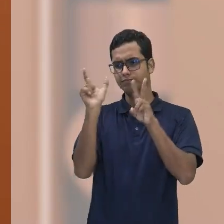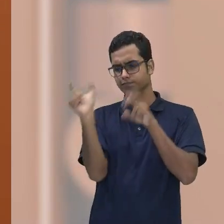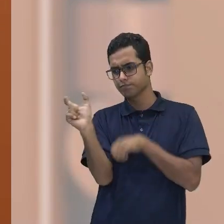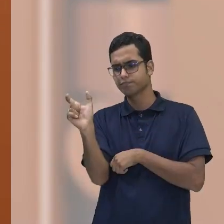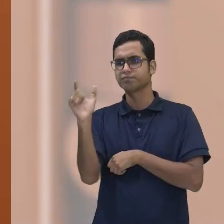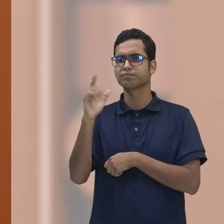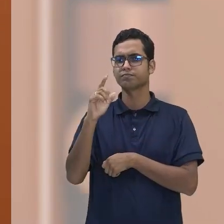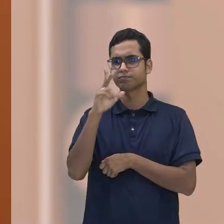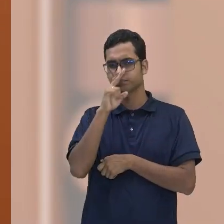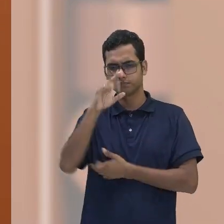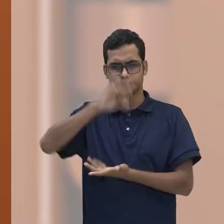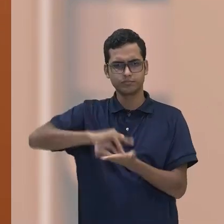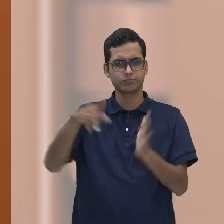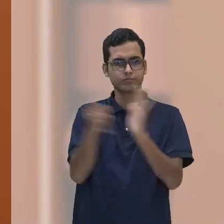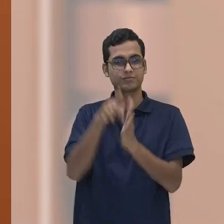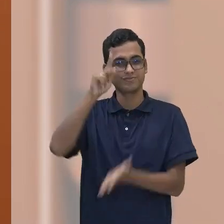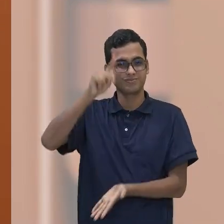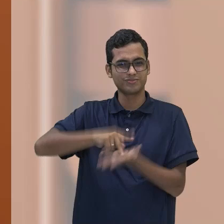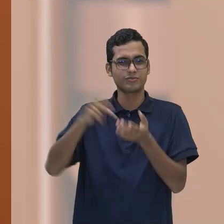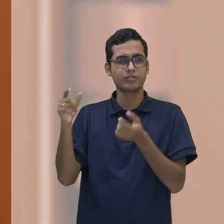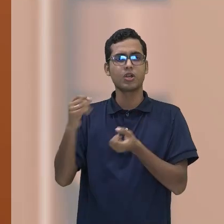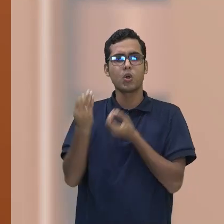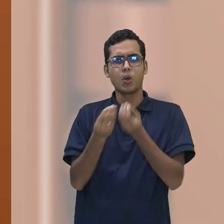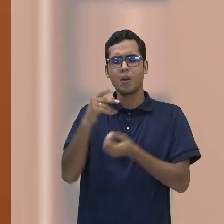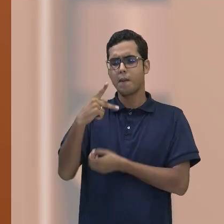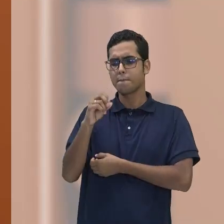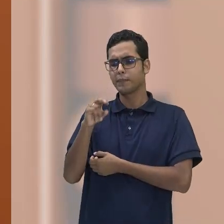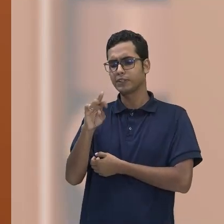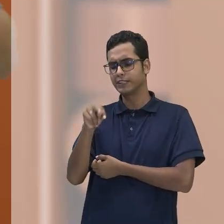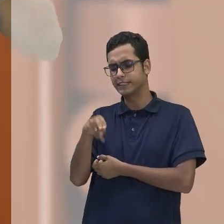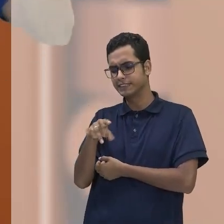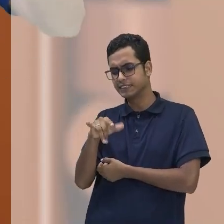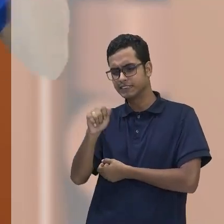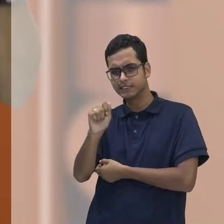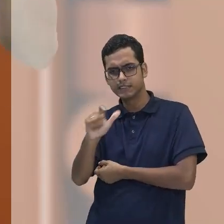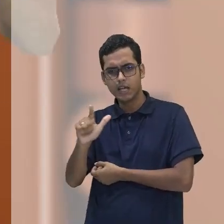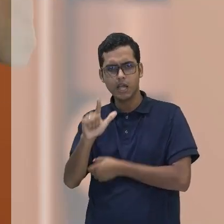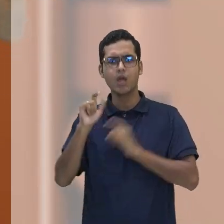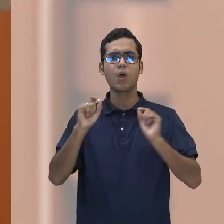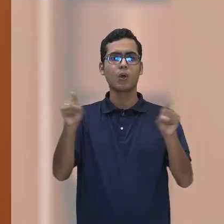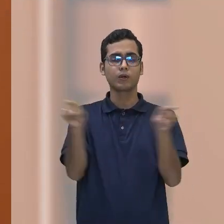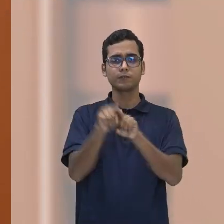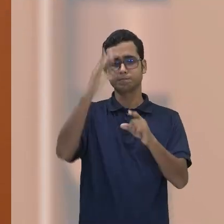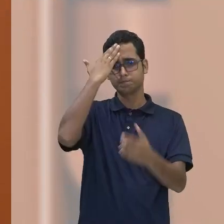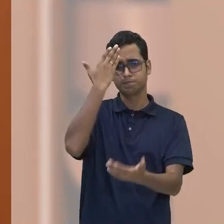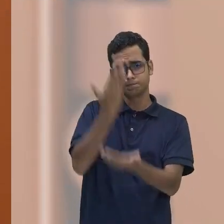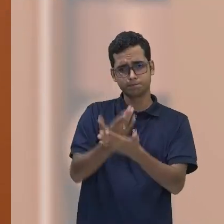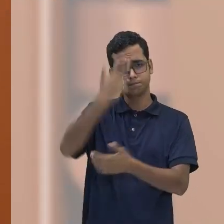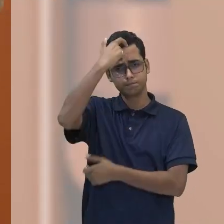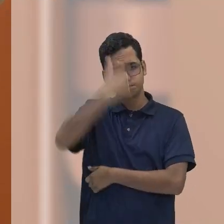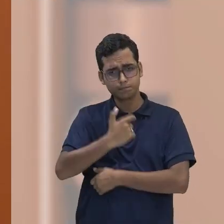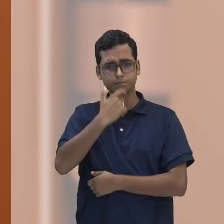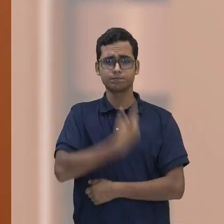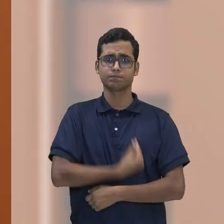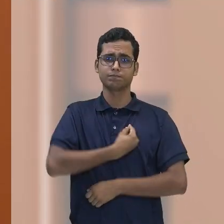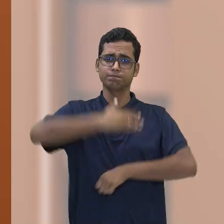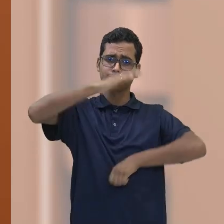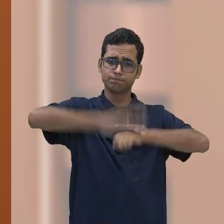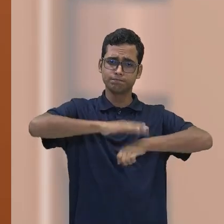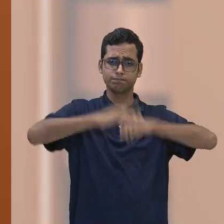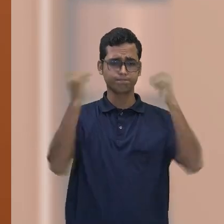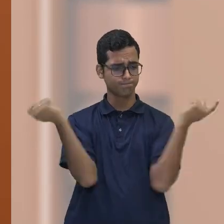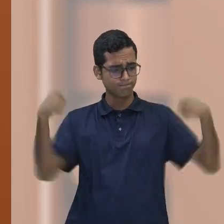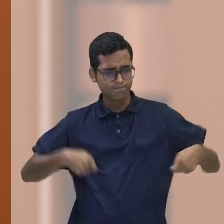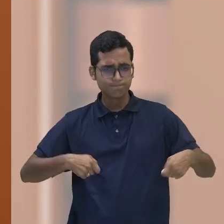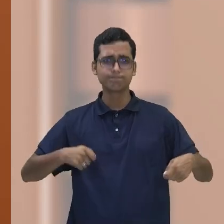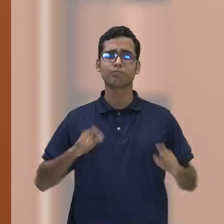a ideia da vontade de potência. A vontade de potência é justamente isso, né? É eu acreditar na minha própria capacidade